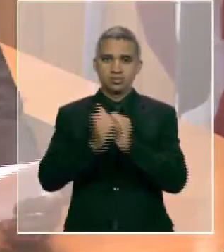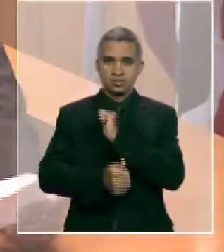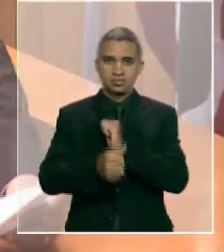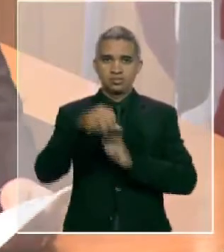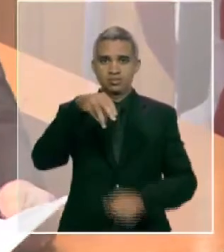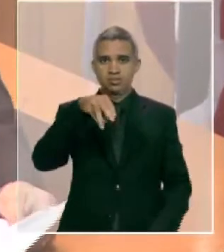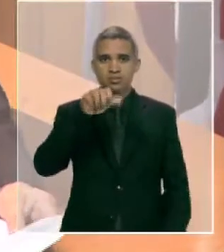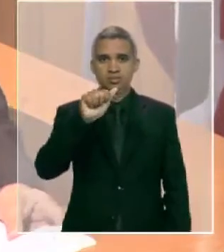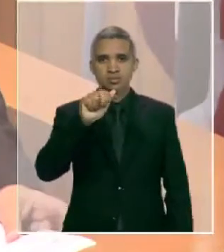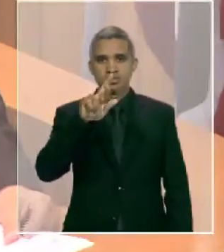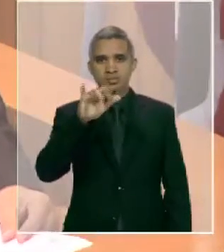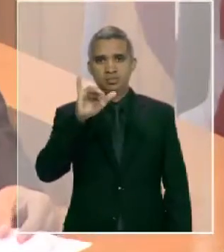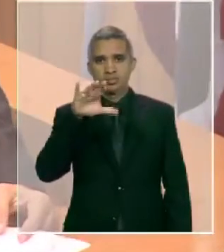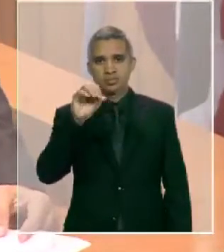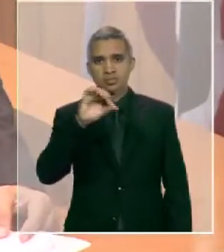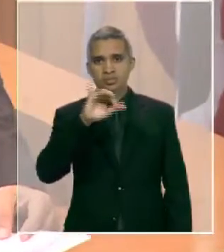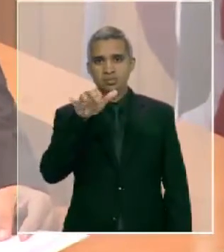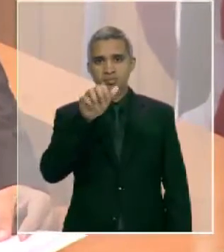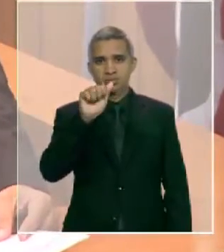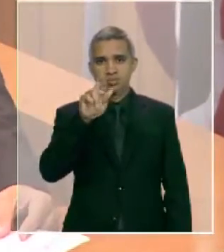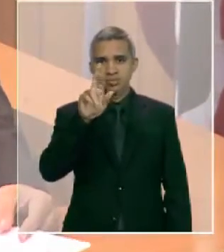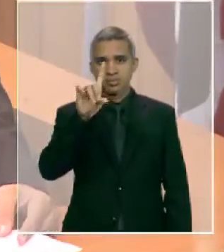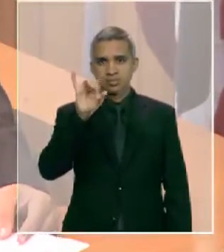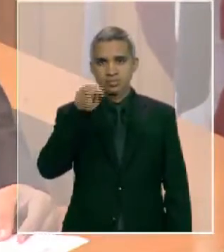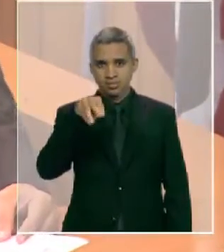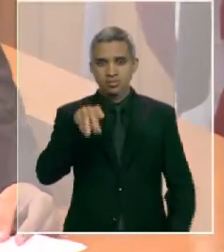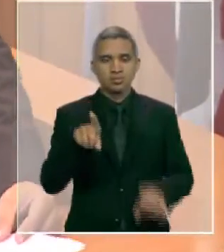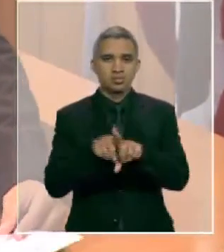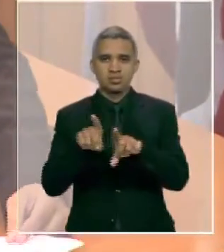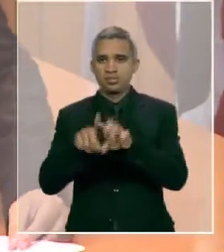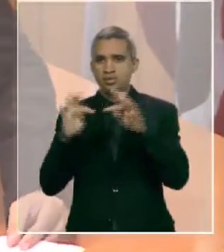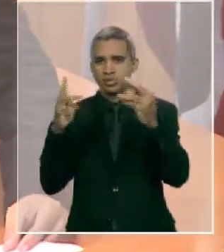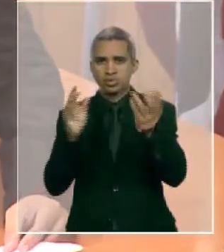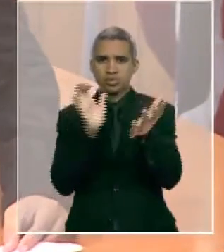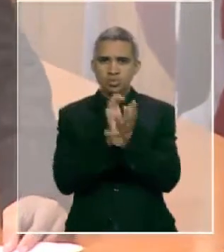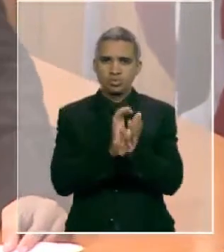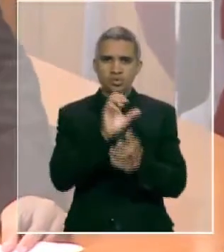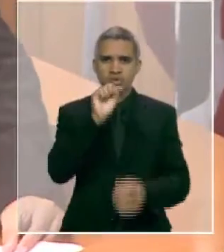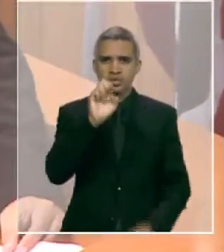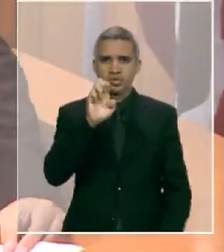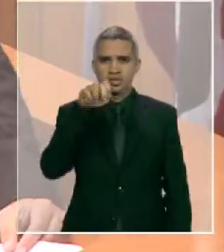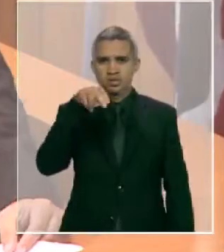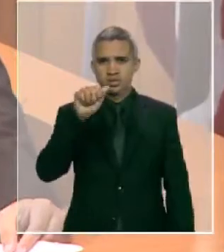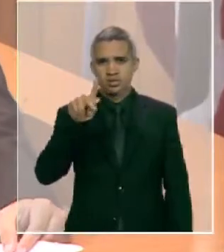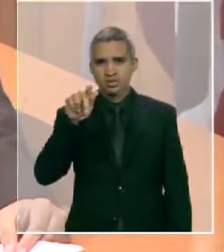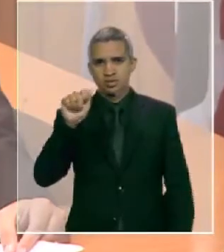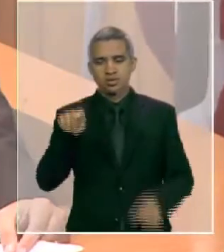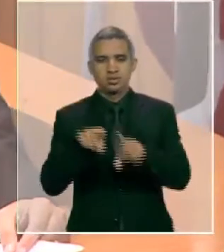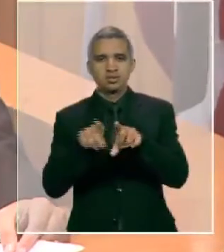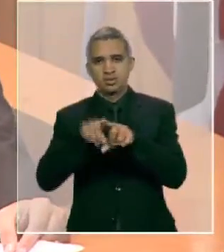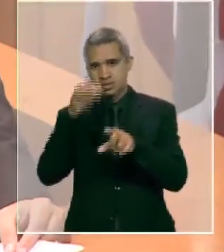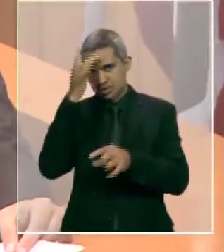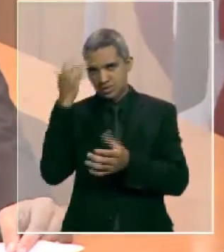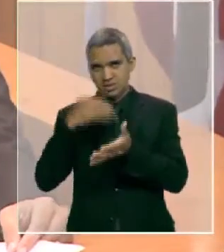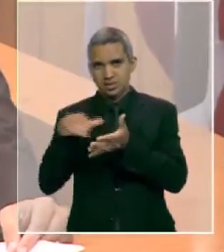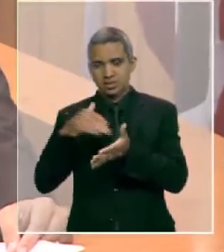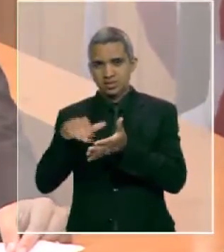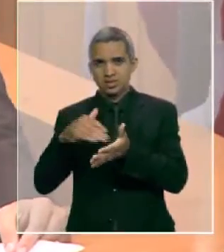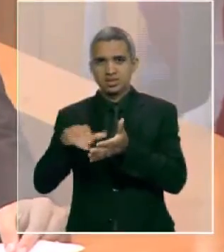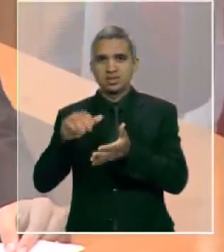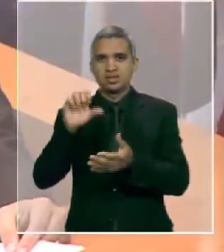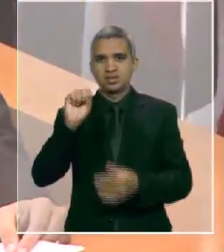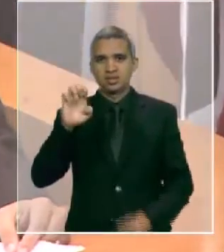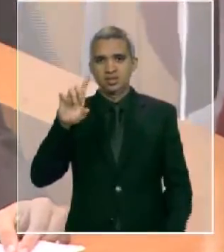Jardim, parabenizando a toda a equipe do Senapa e também a equipe da Secretaria Municipal de Esportes, através do secretário Saulo